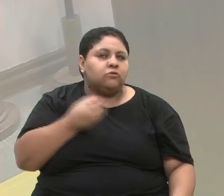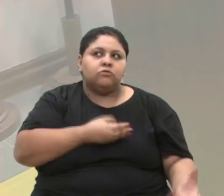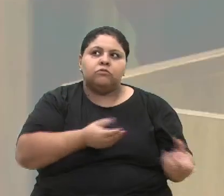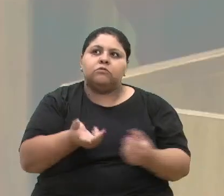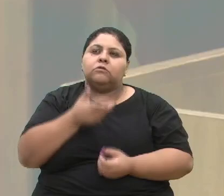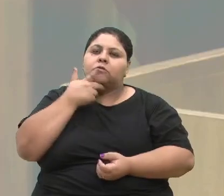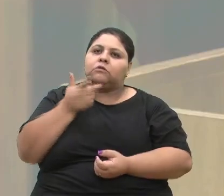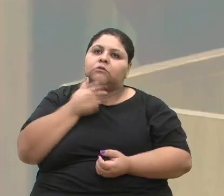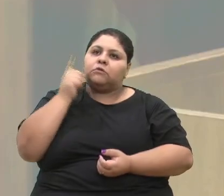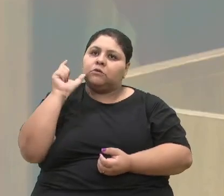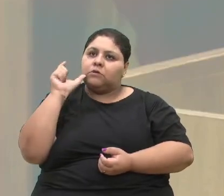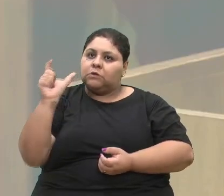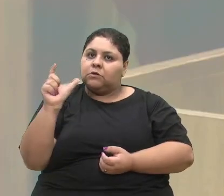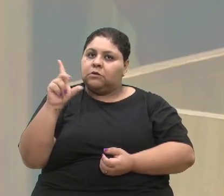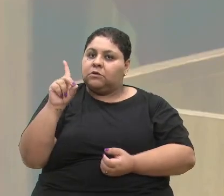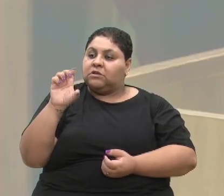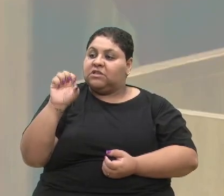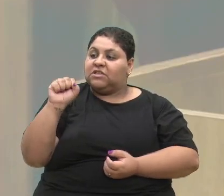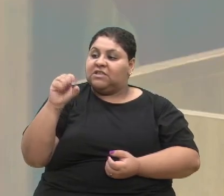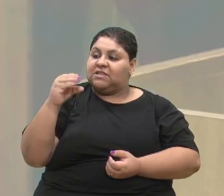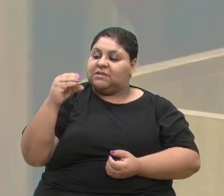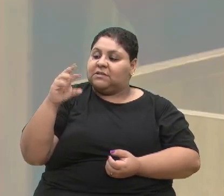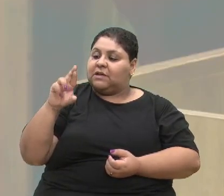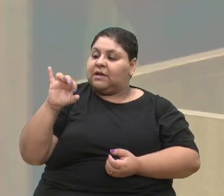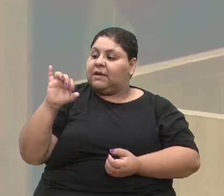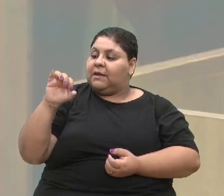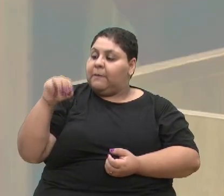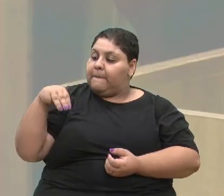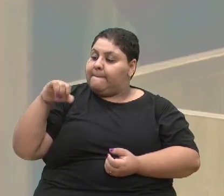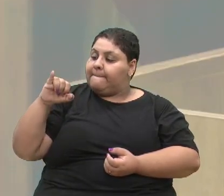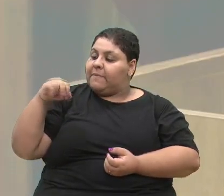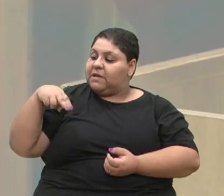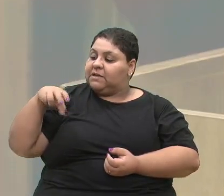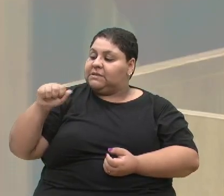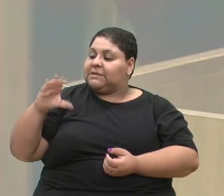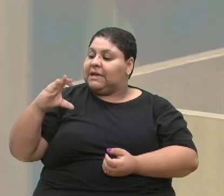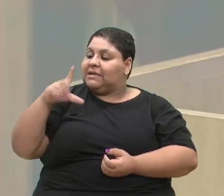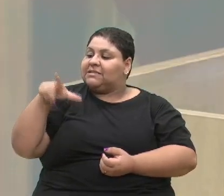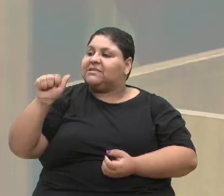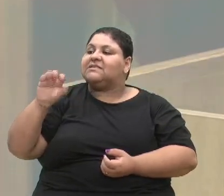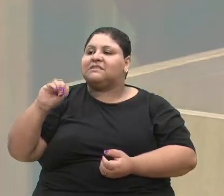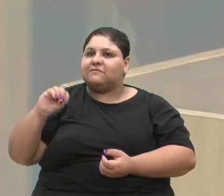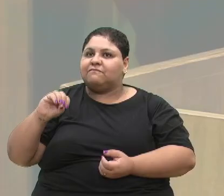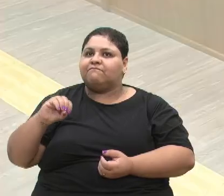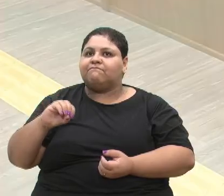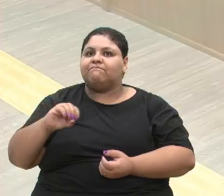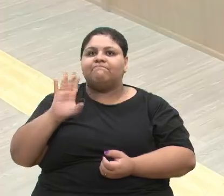palavra discriminação. Está acontecendo. Obrigado.